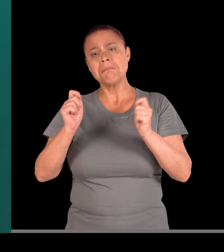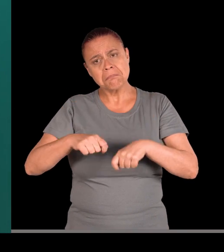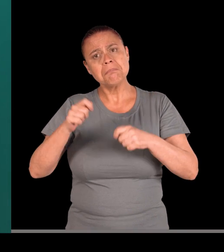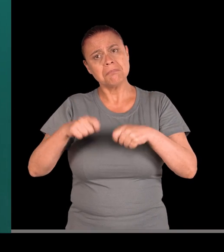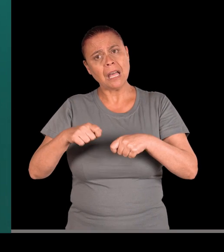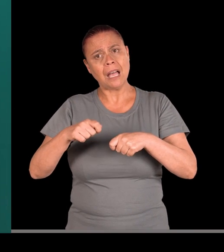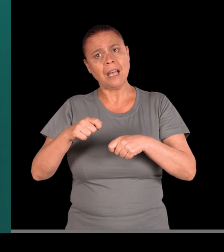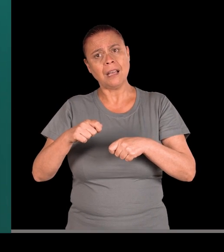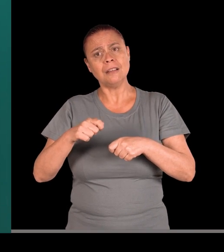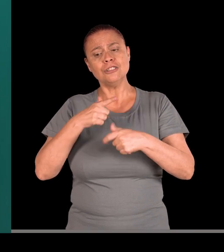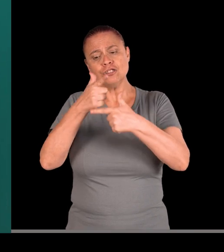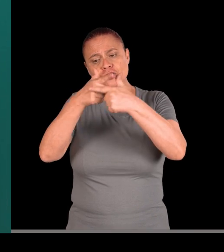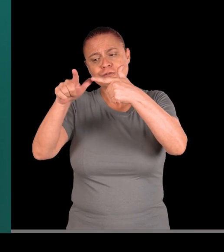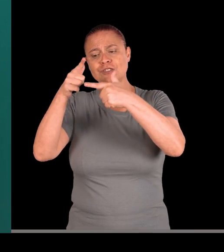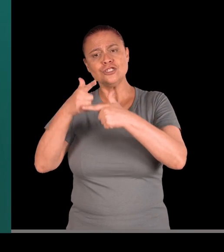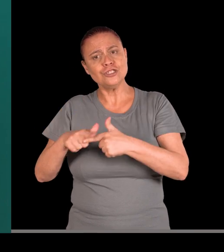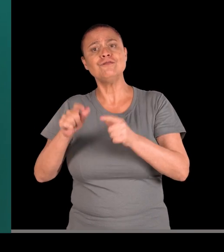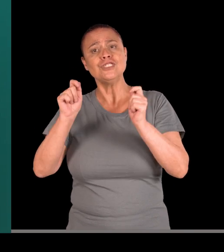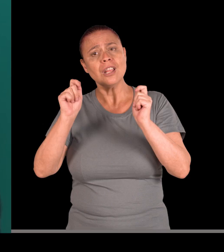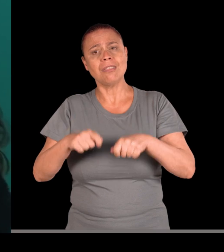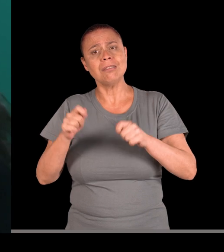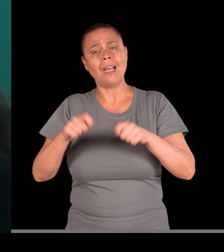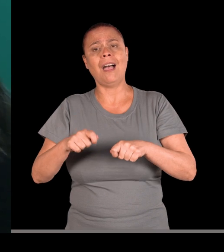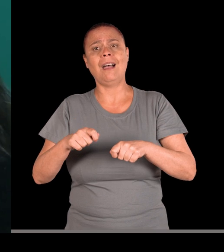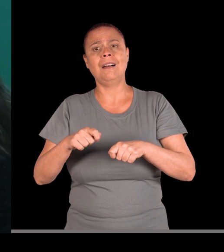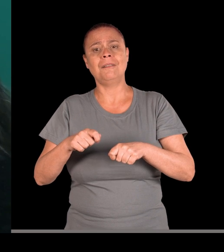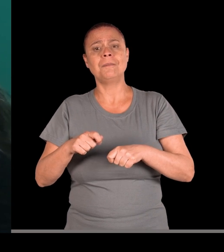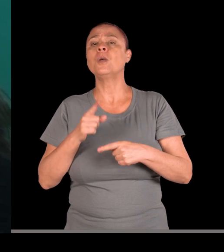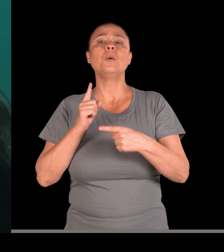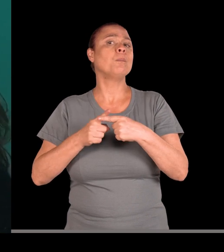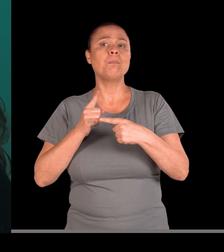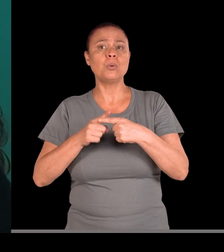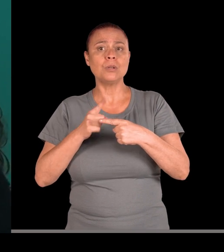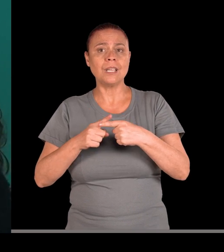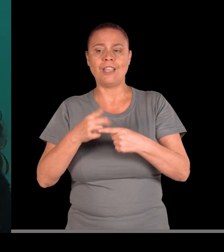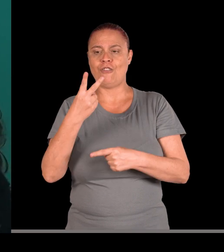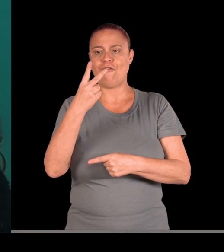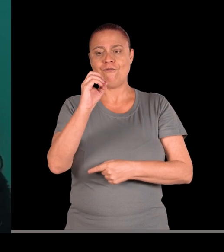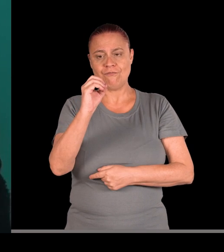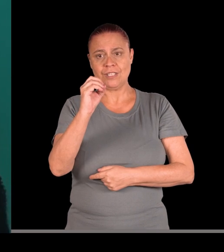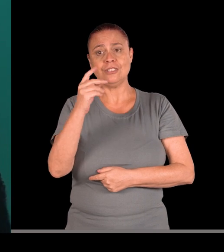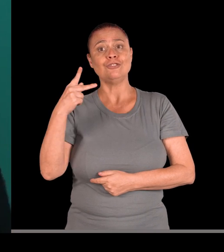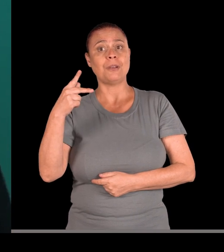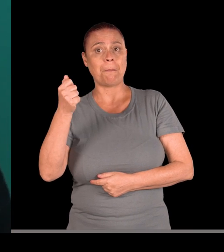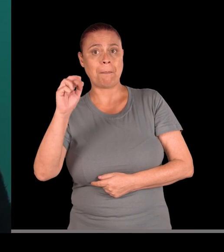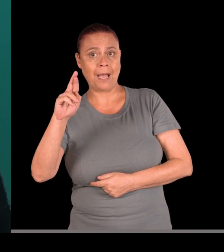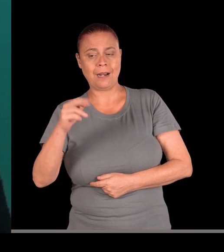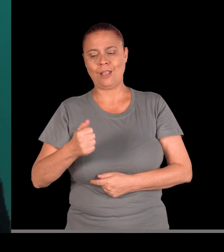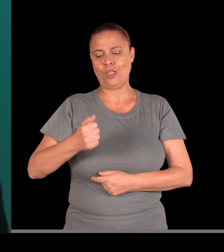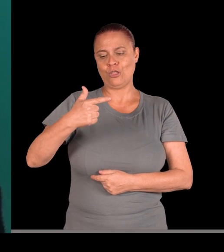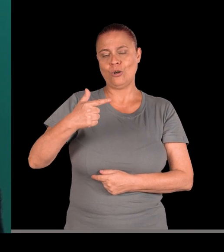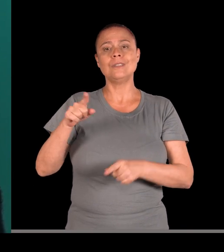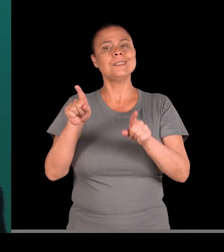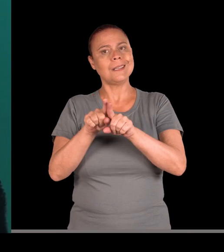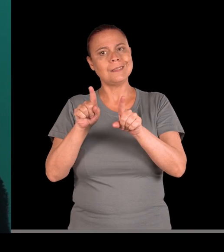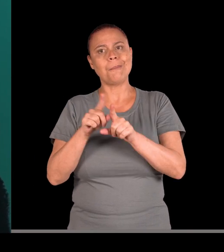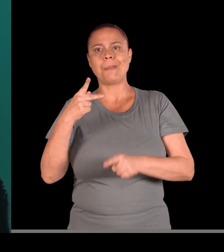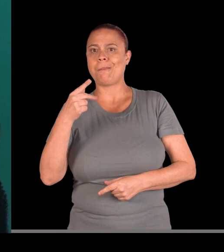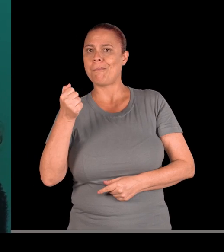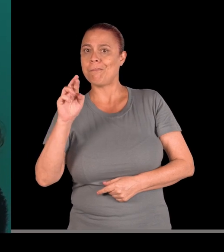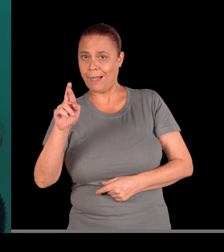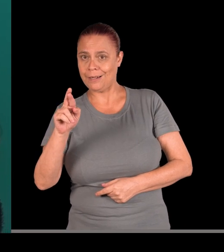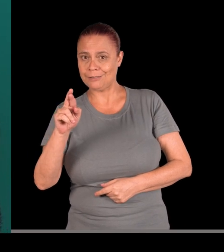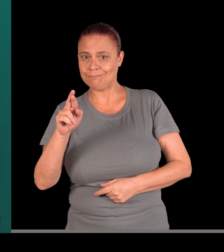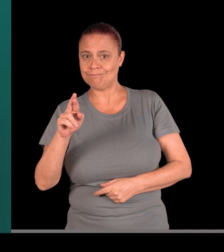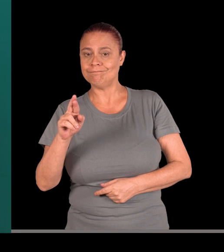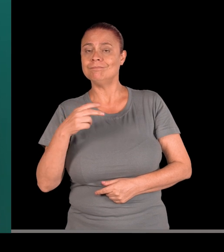podemos simplificar. Por que nós podemos simplificar? Porque o 20 é um número par e o 12 também.